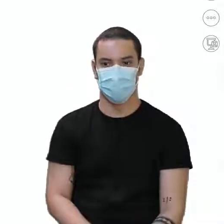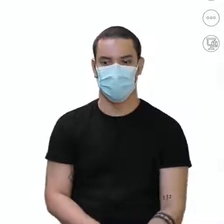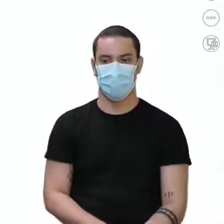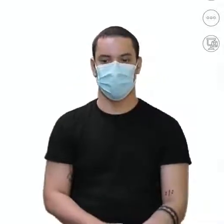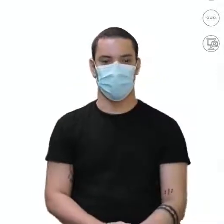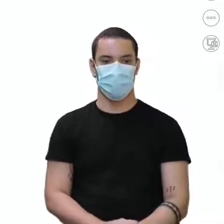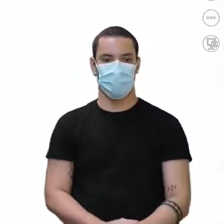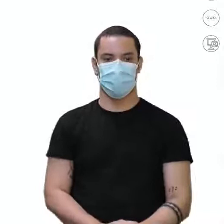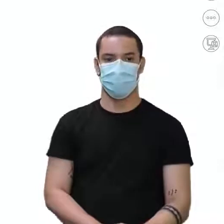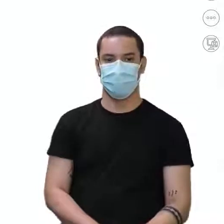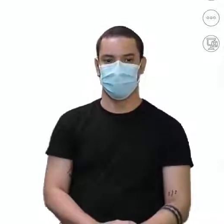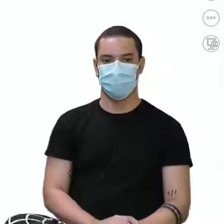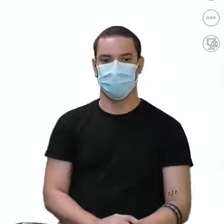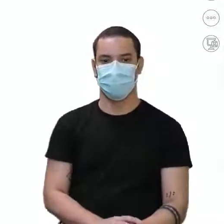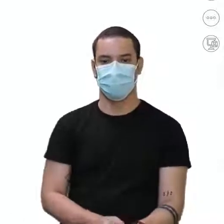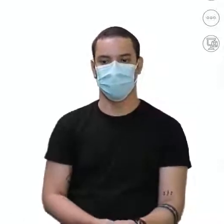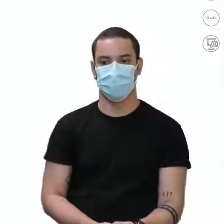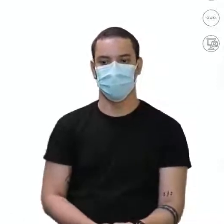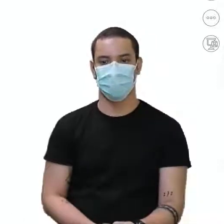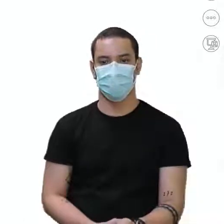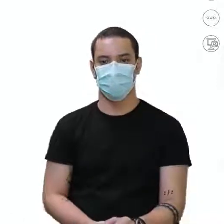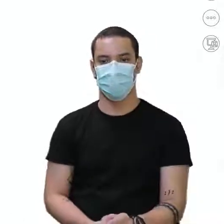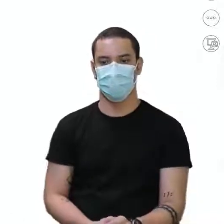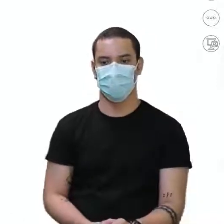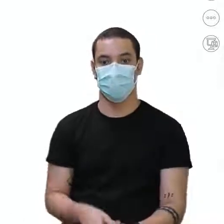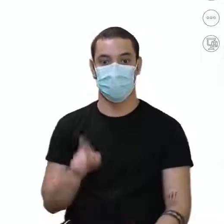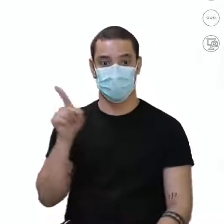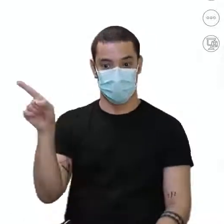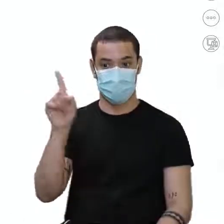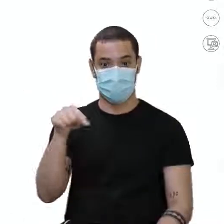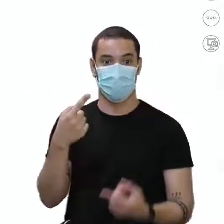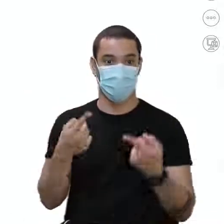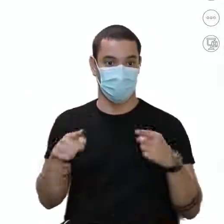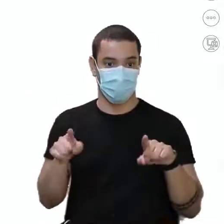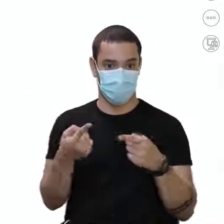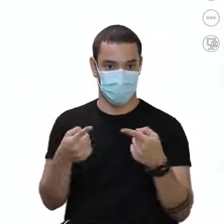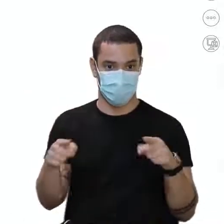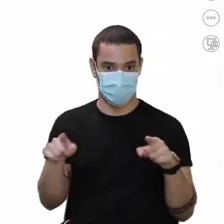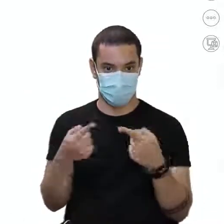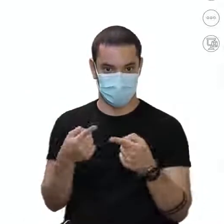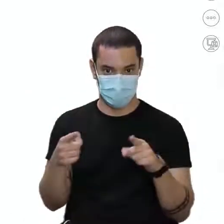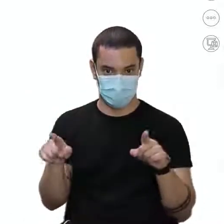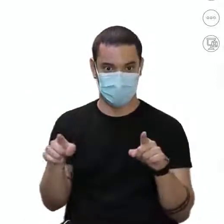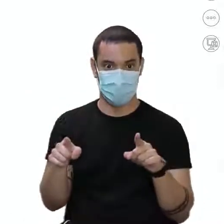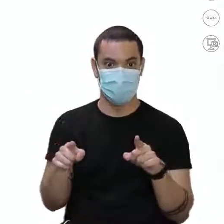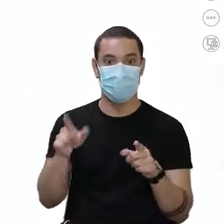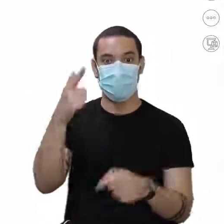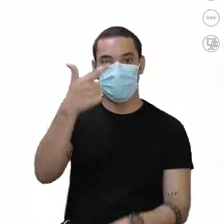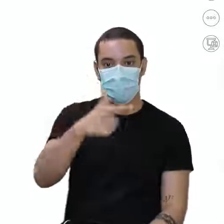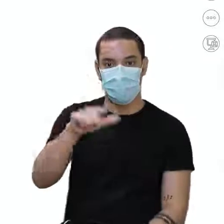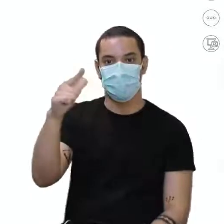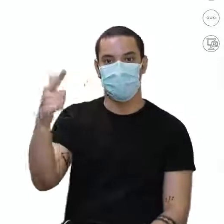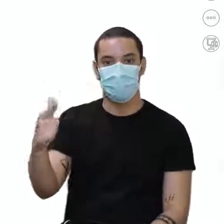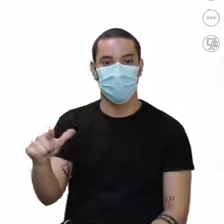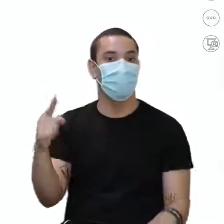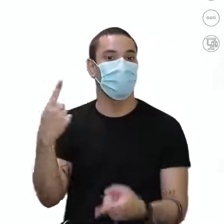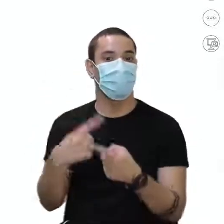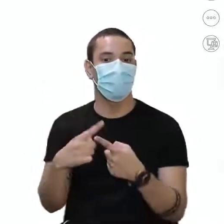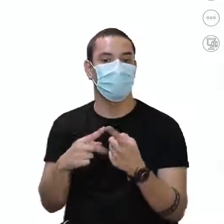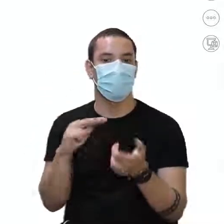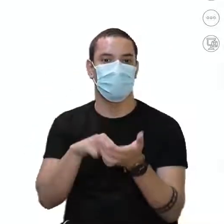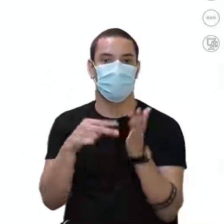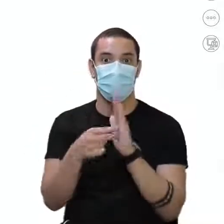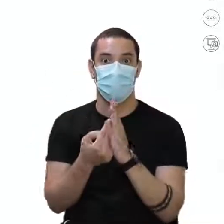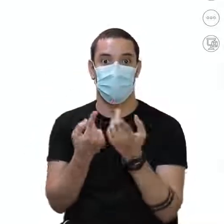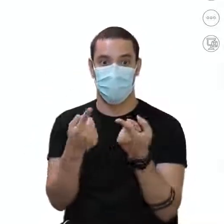Aqui é uma música. Então, para quem não entendeu, esse I've been, ele foi repetido, né? Twice, 2